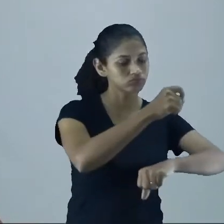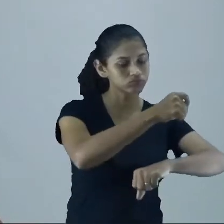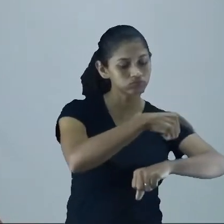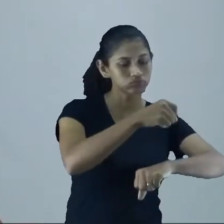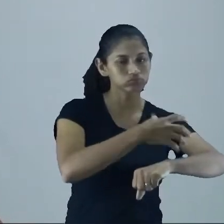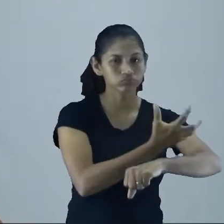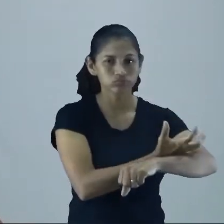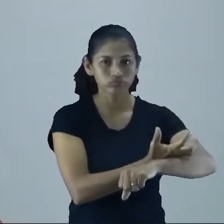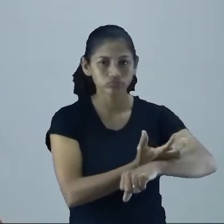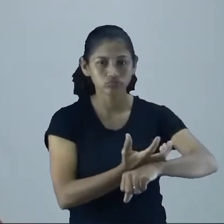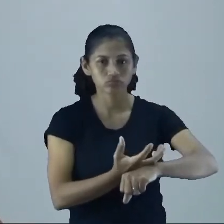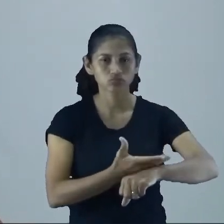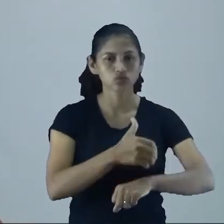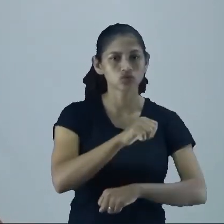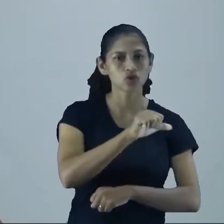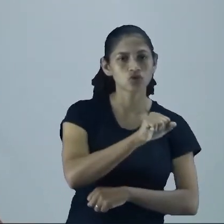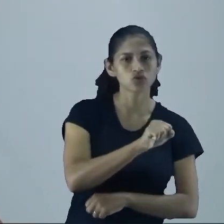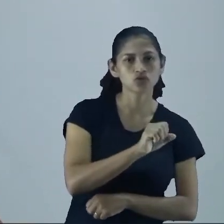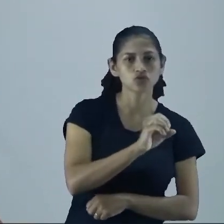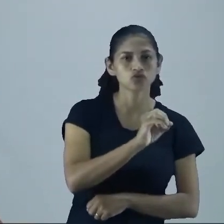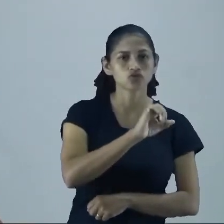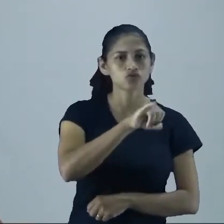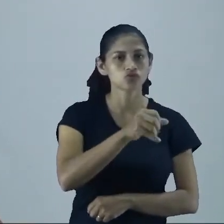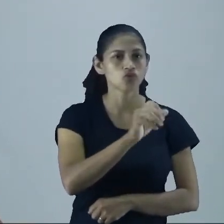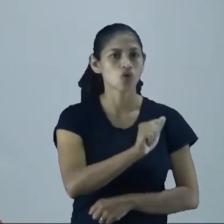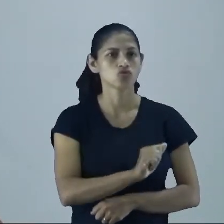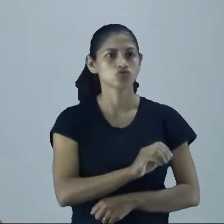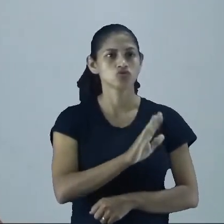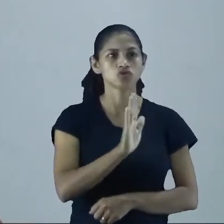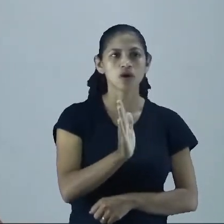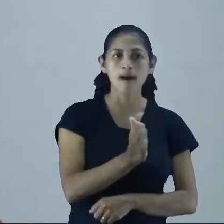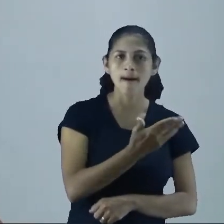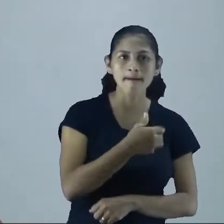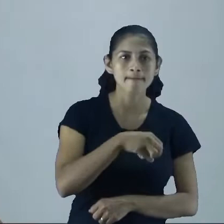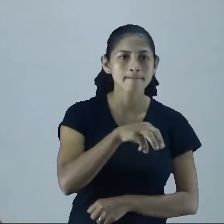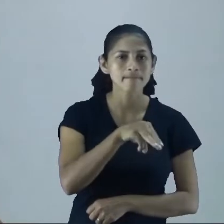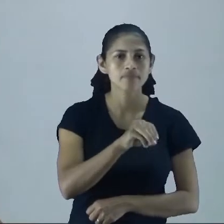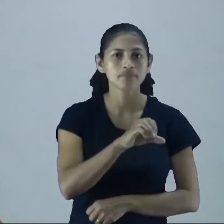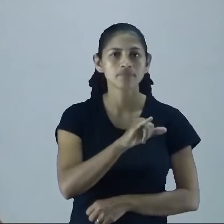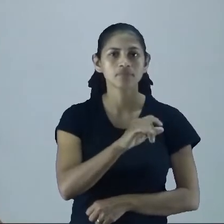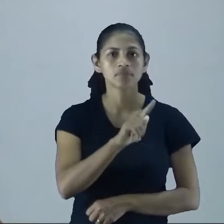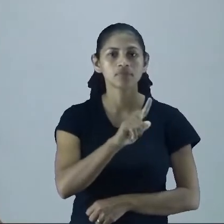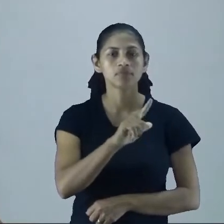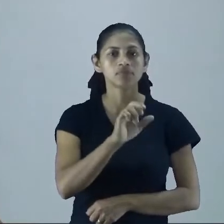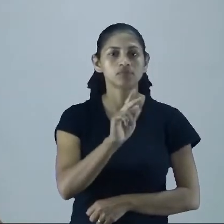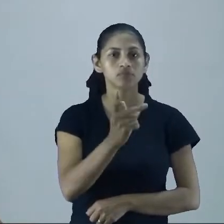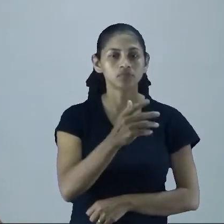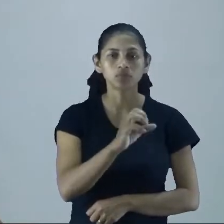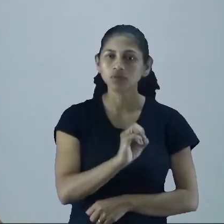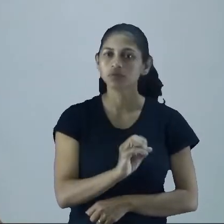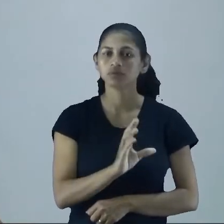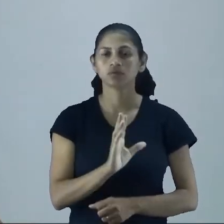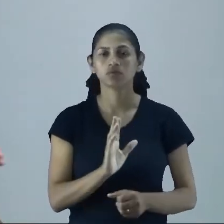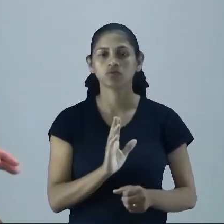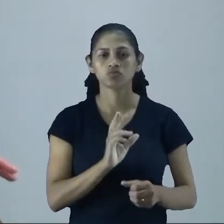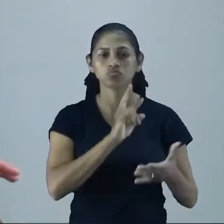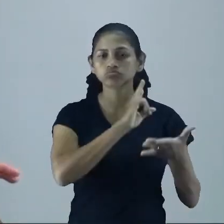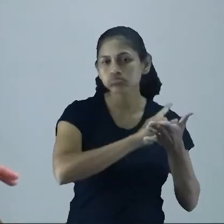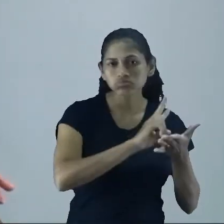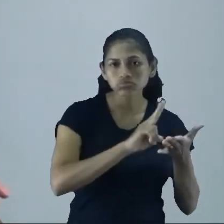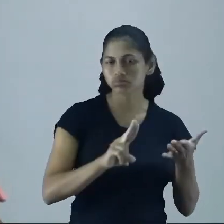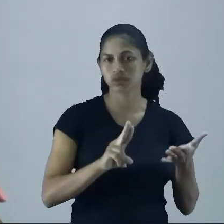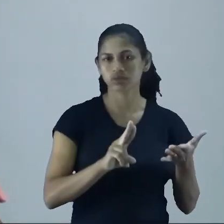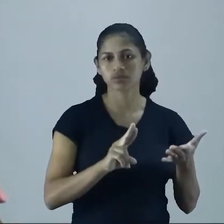de soja, de milho, de várias coisas, né? Então, elas estão trabalhando diretamente ali